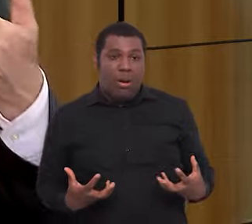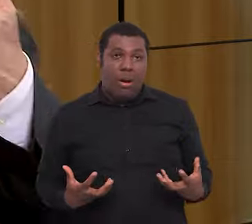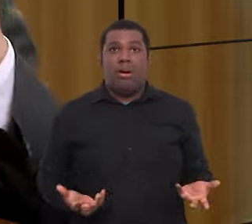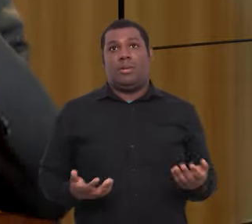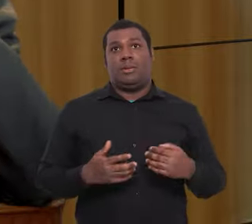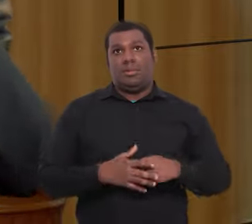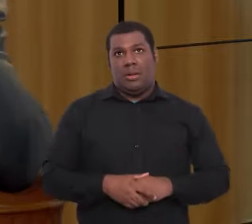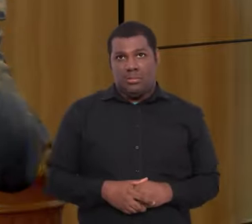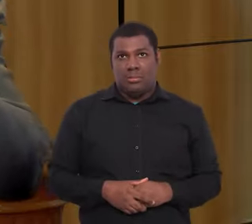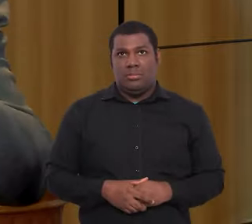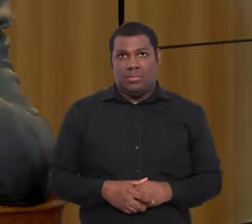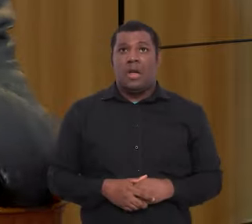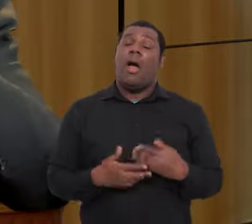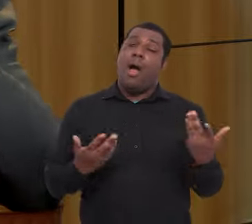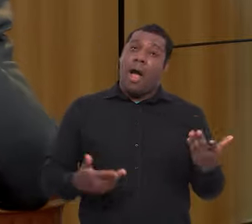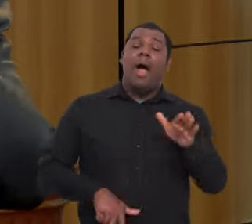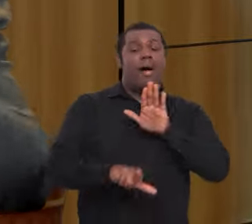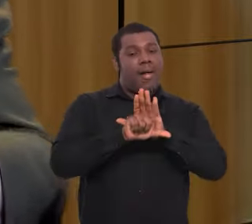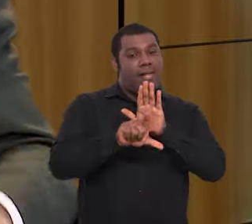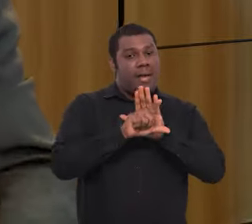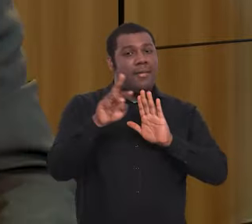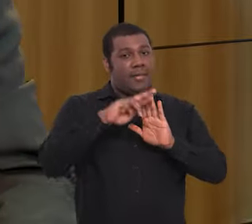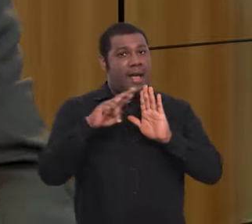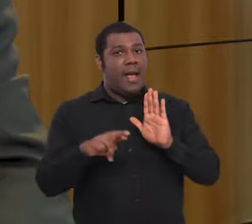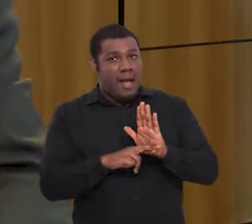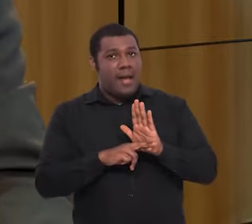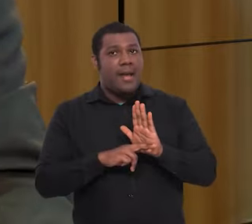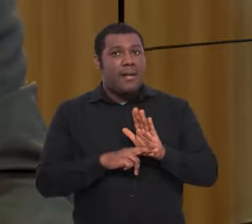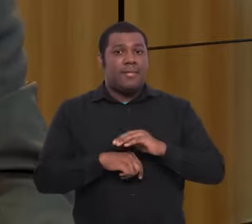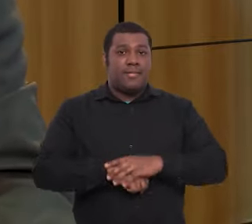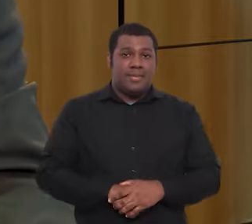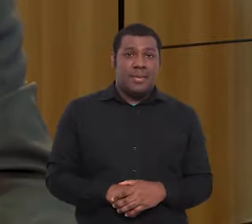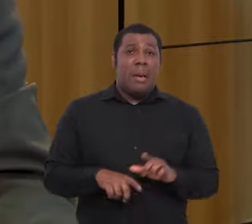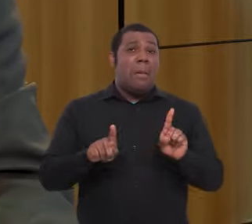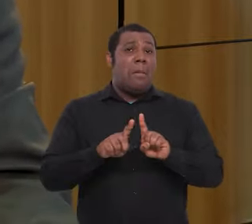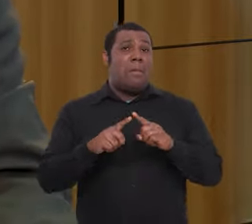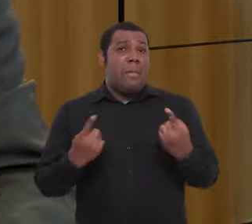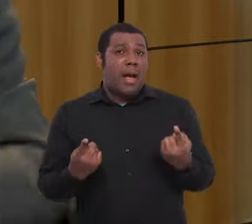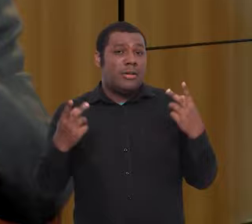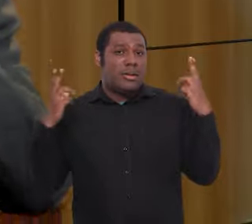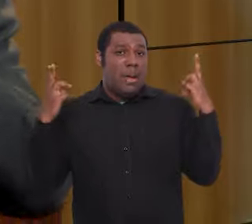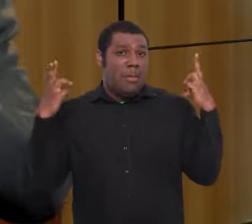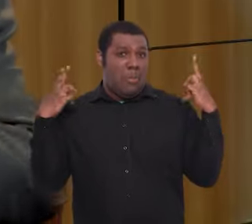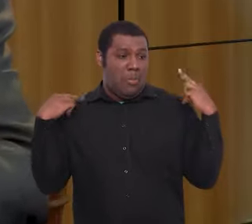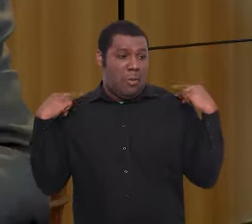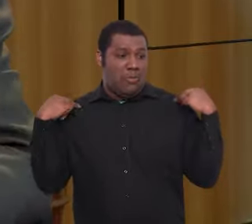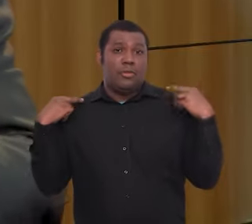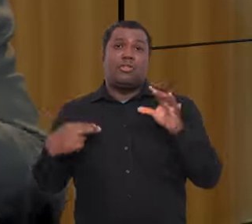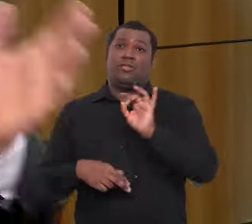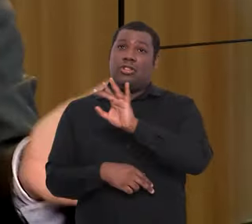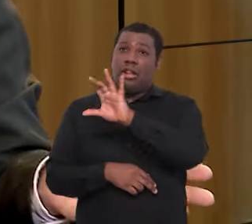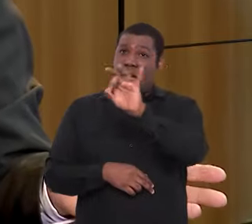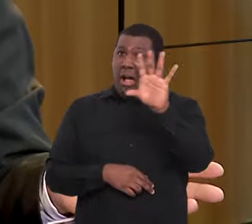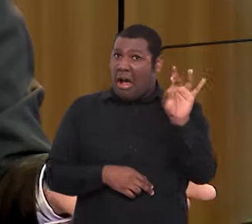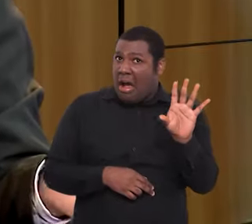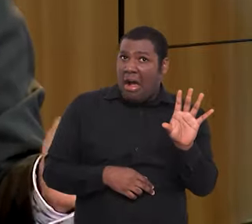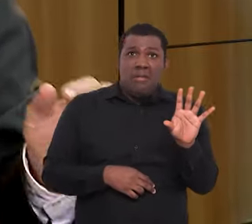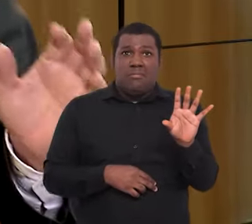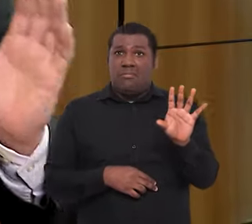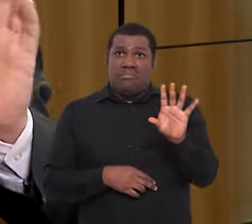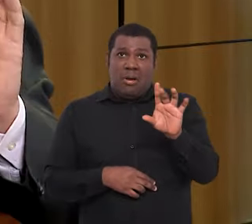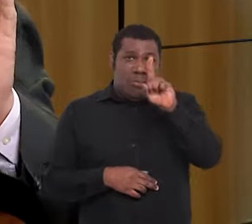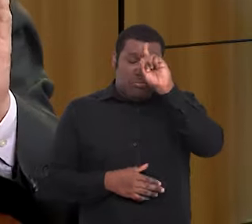daí é você que decide é o motorista que decide como ele vai Portanto ele pode recusar a corrida como recusa